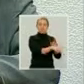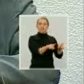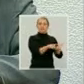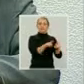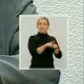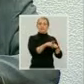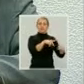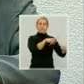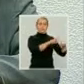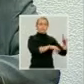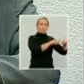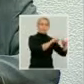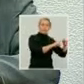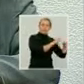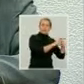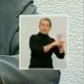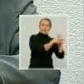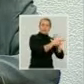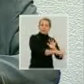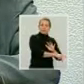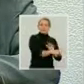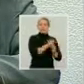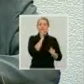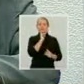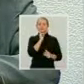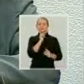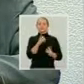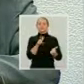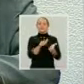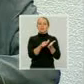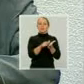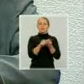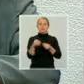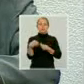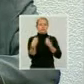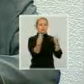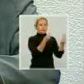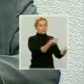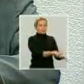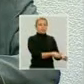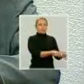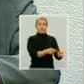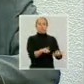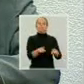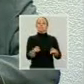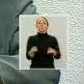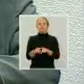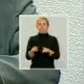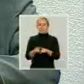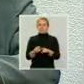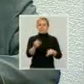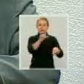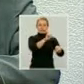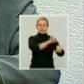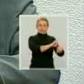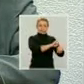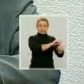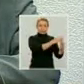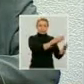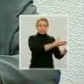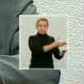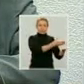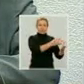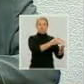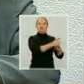despediente, como a matéria-prima para a produção, que, por exemplo, é o papel, dotar esses centros de produção de